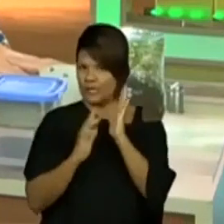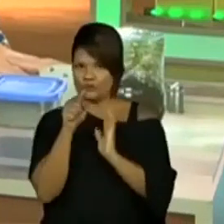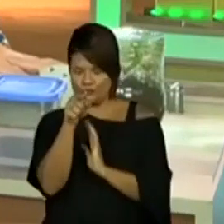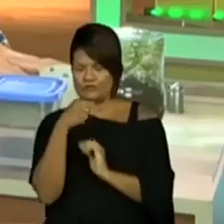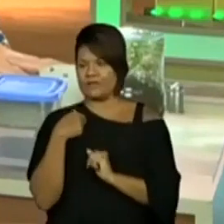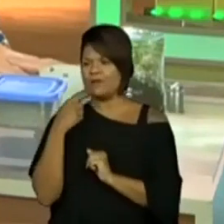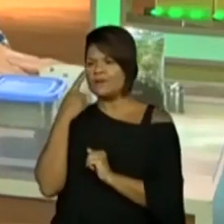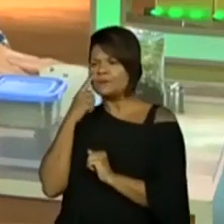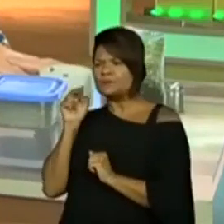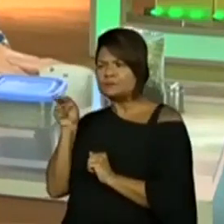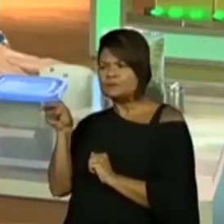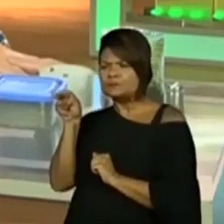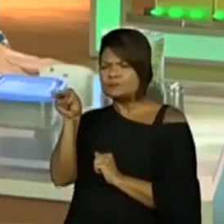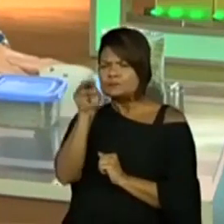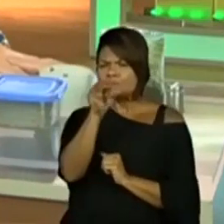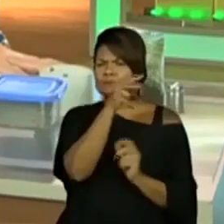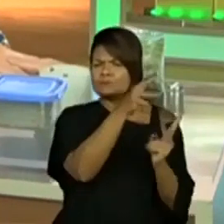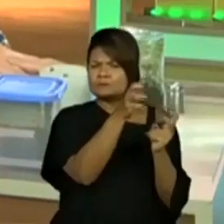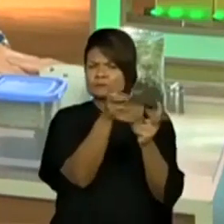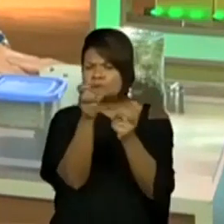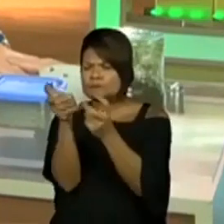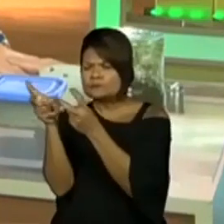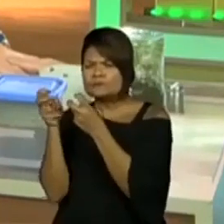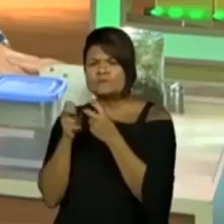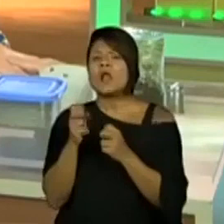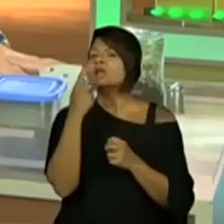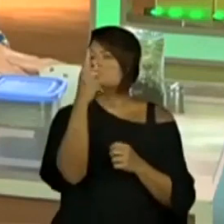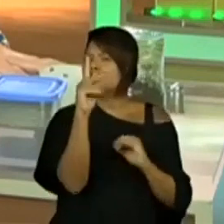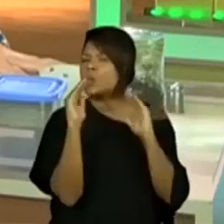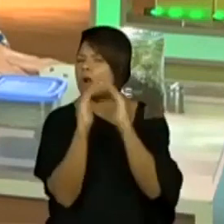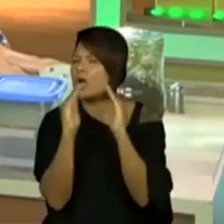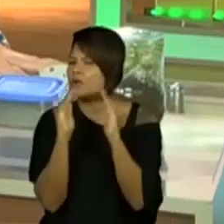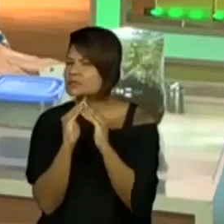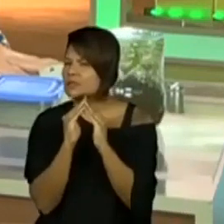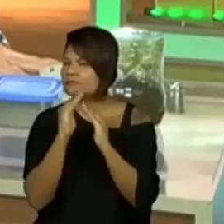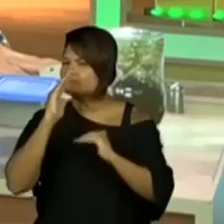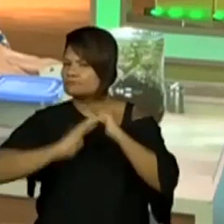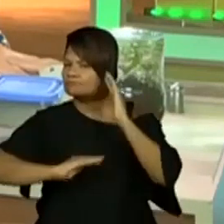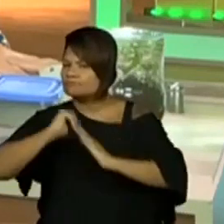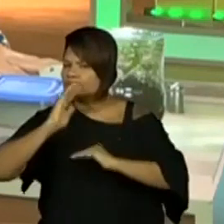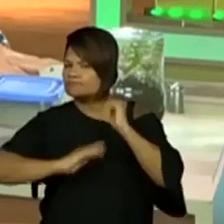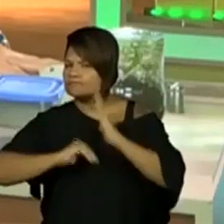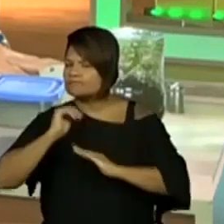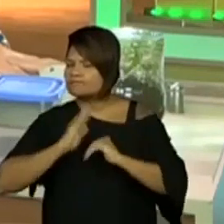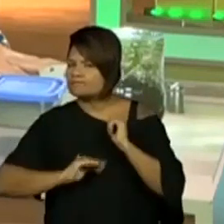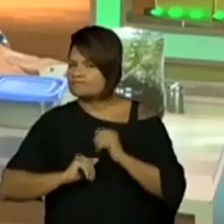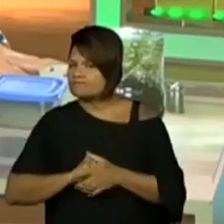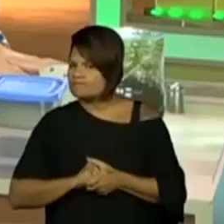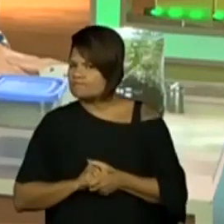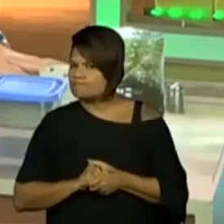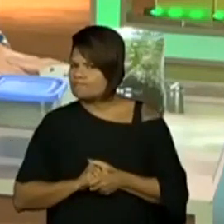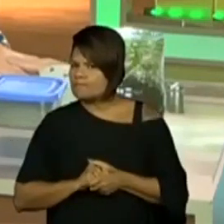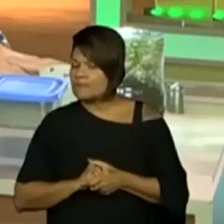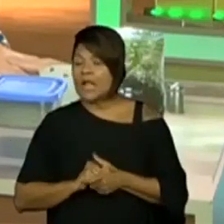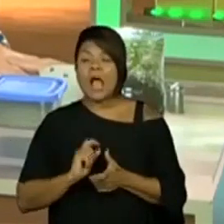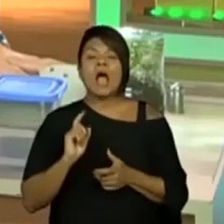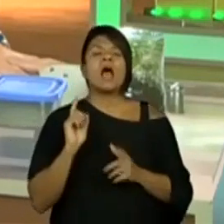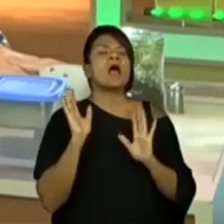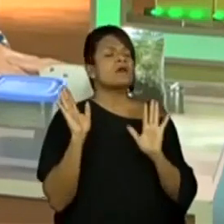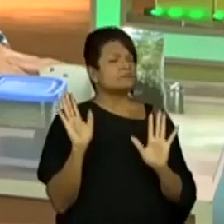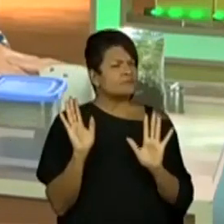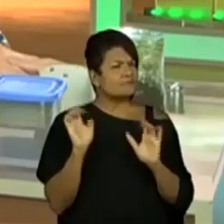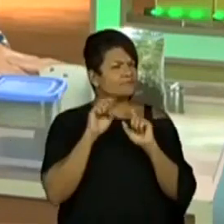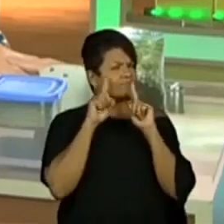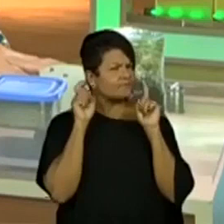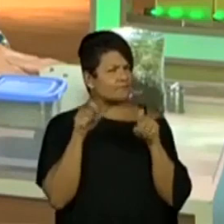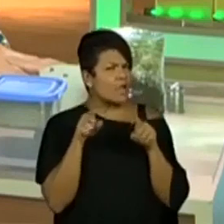todas as atividades que vocês possuem aí na casa de vocês. Será que estamos usando corretamente